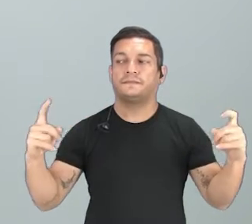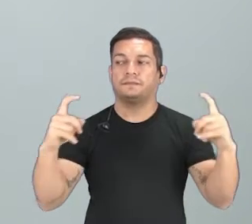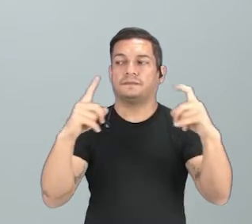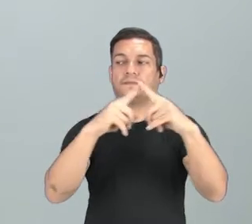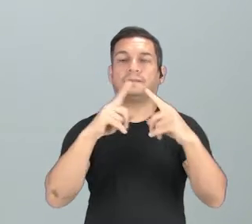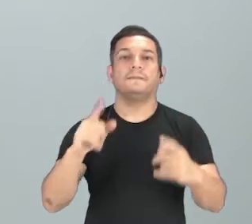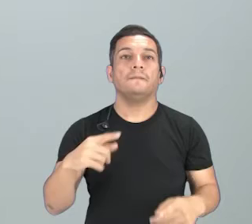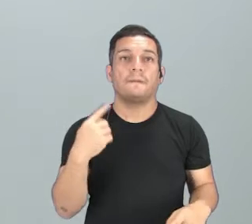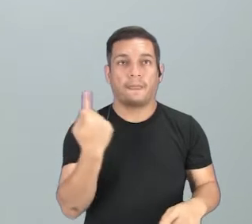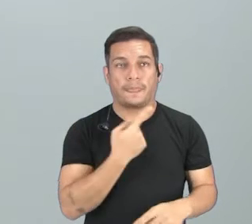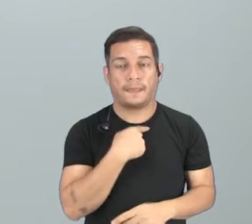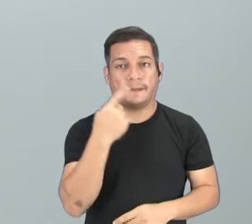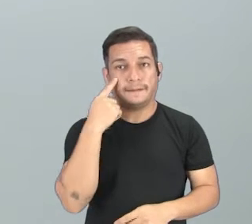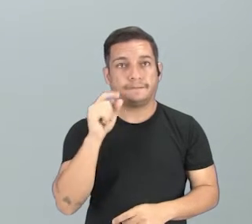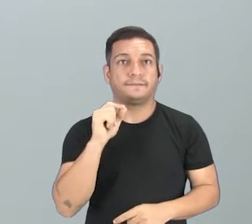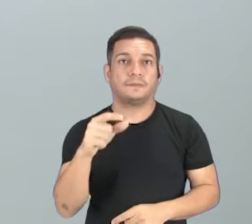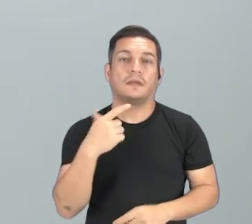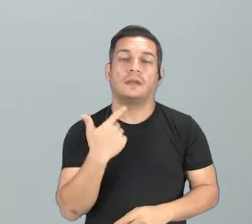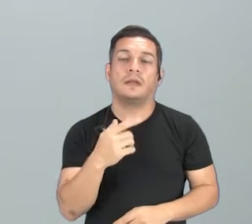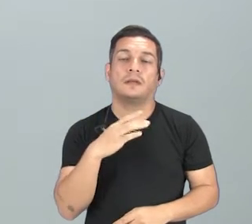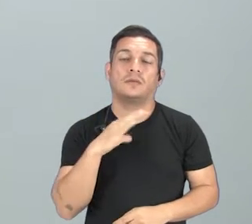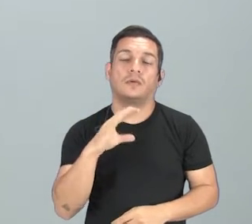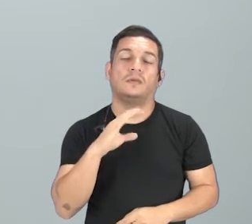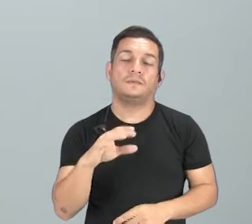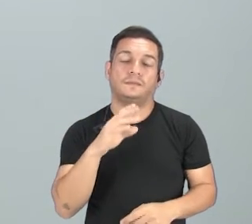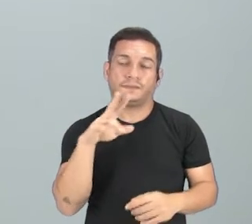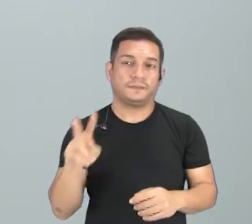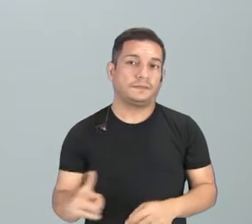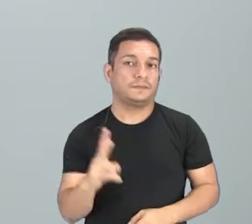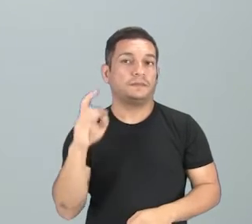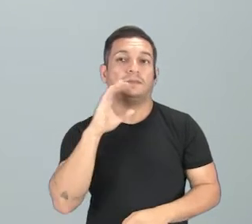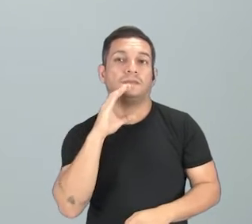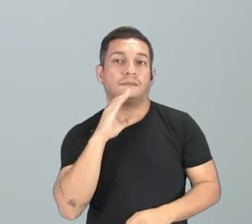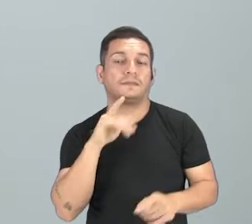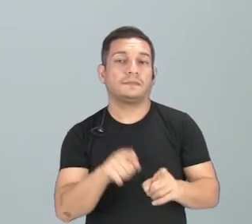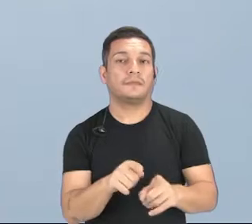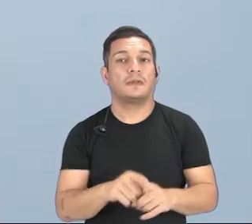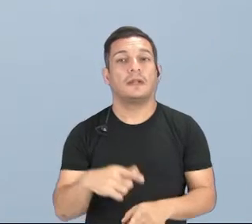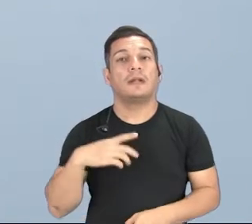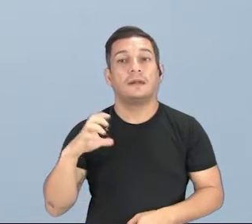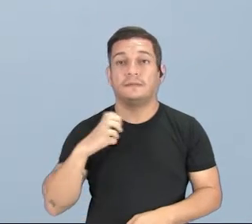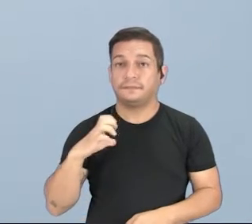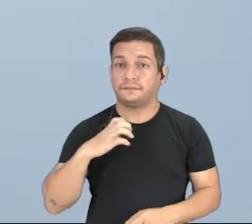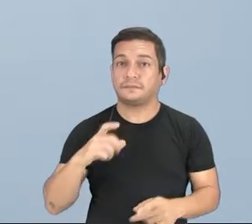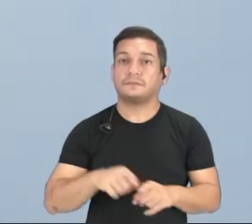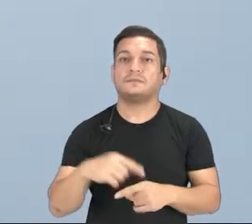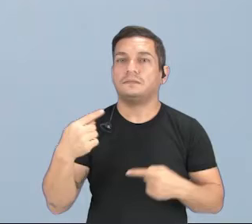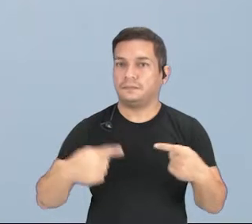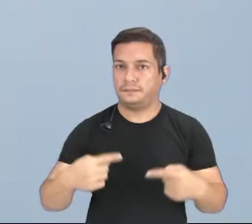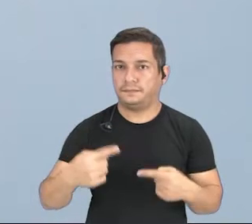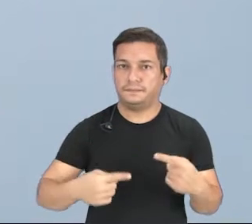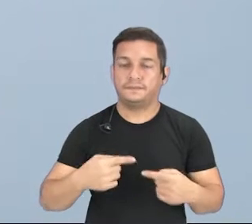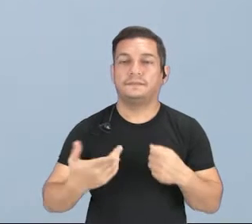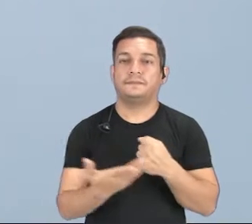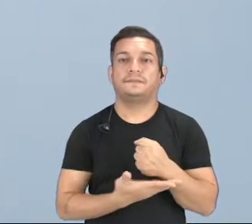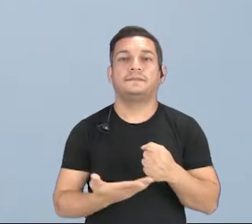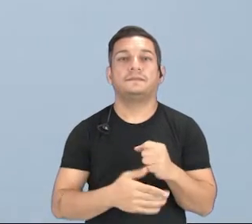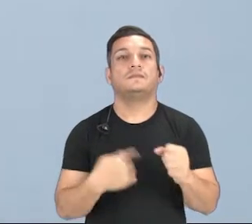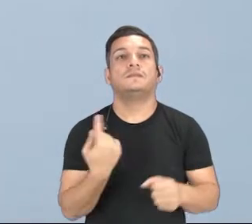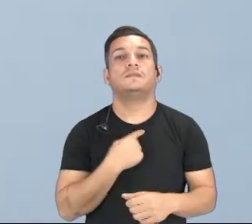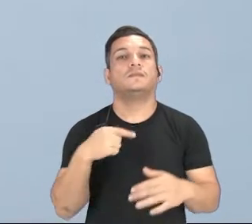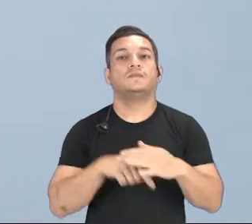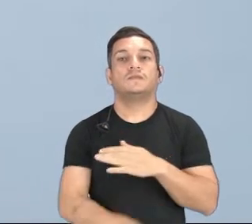vimos que não existem só os valores cognitivos, existem também os valores éticos e políticos. E basicamente nós